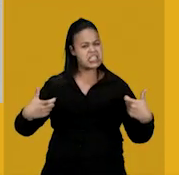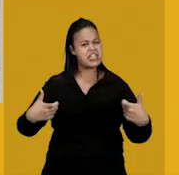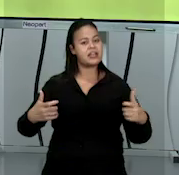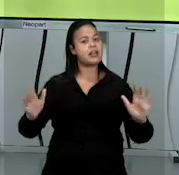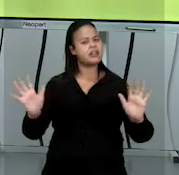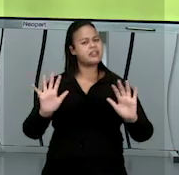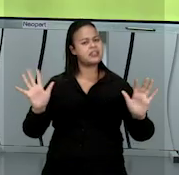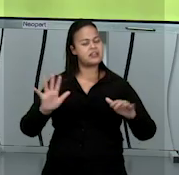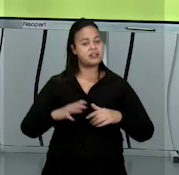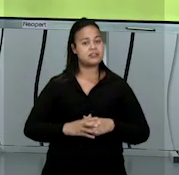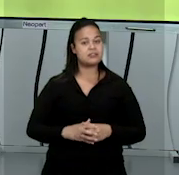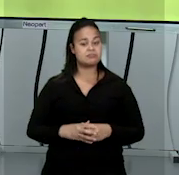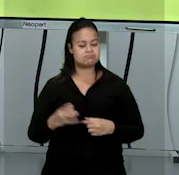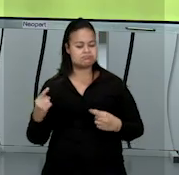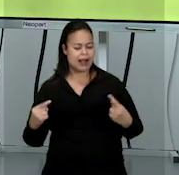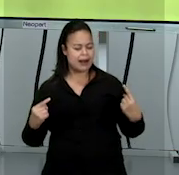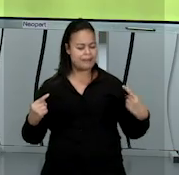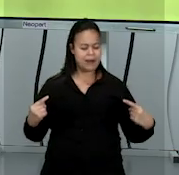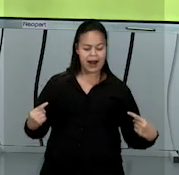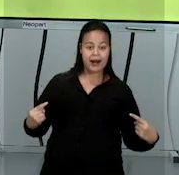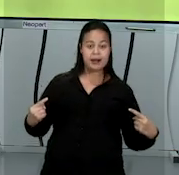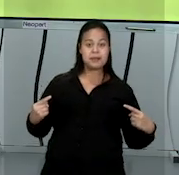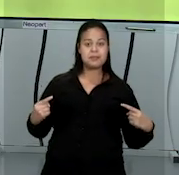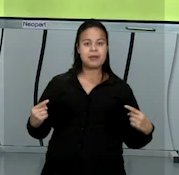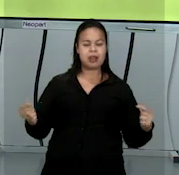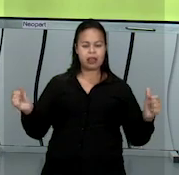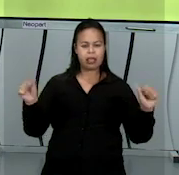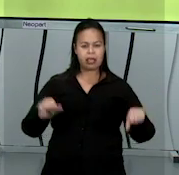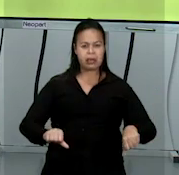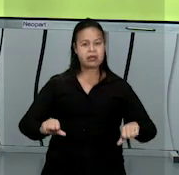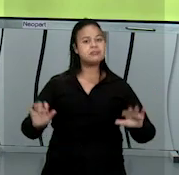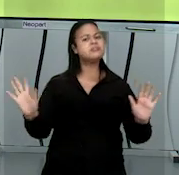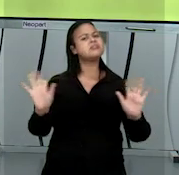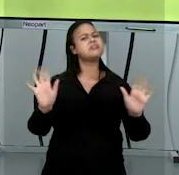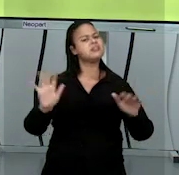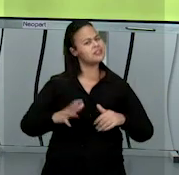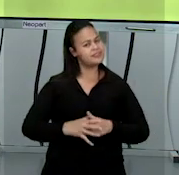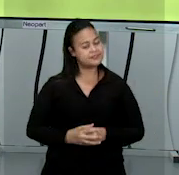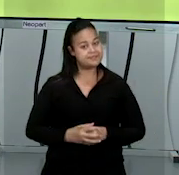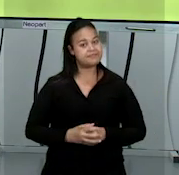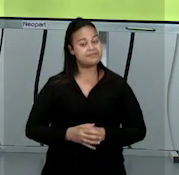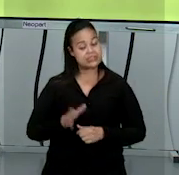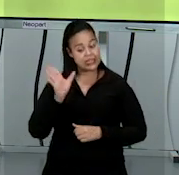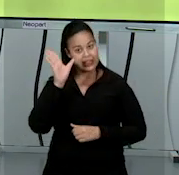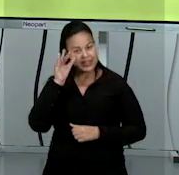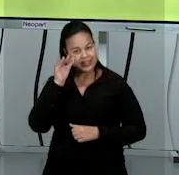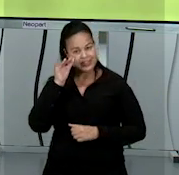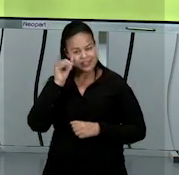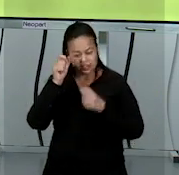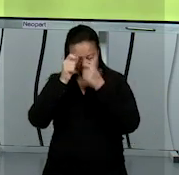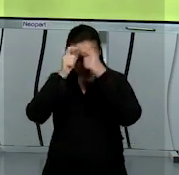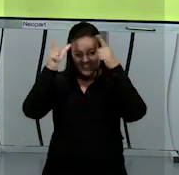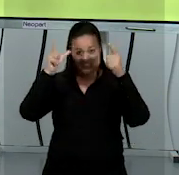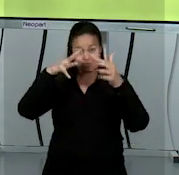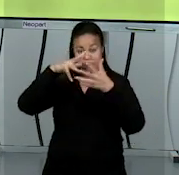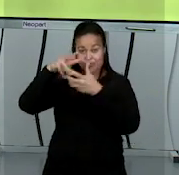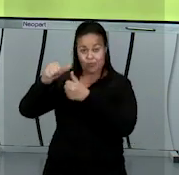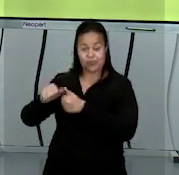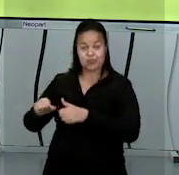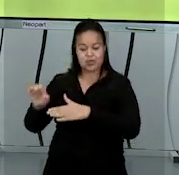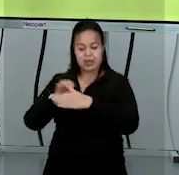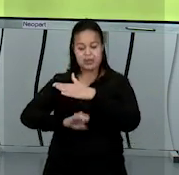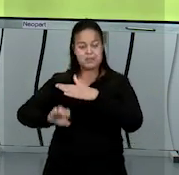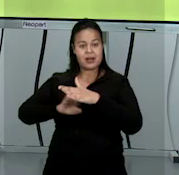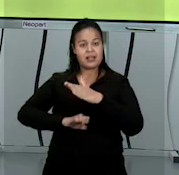a marca e a sua ideologia de mundo, sua visão de mundo, melhor dizendo, né? Aquela visão de competição sim, mas